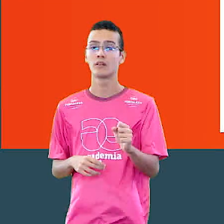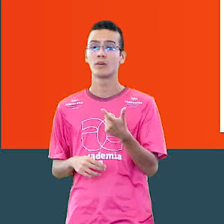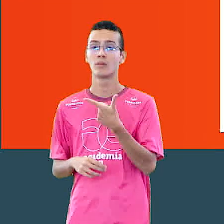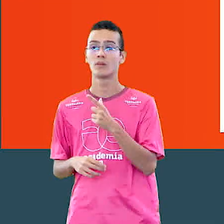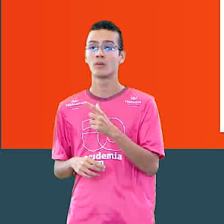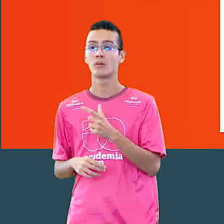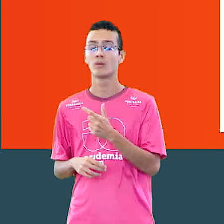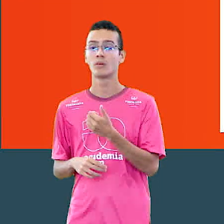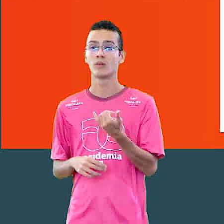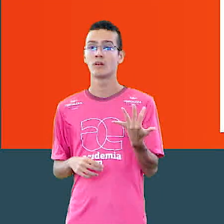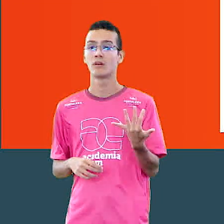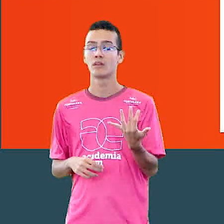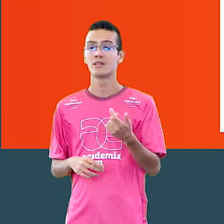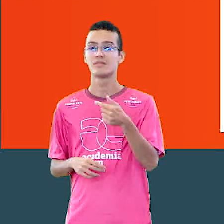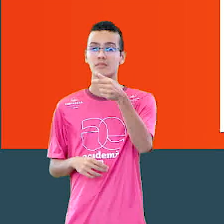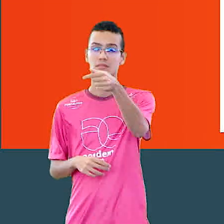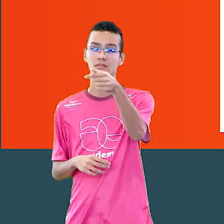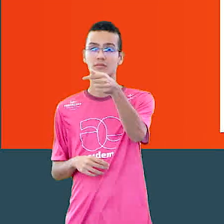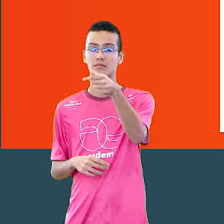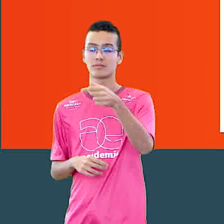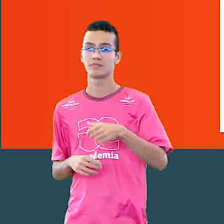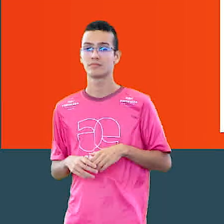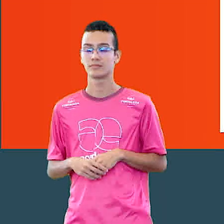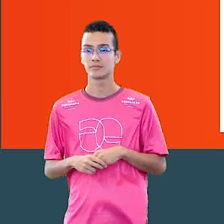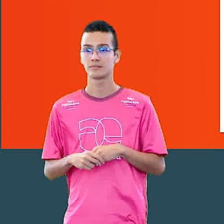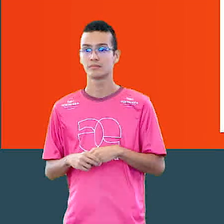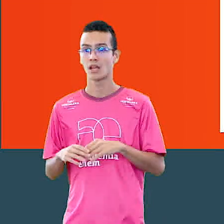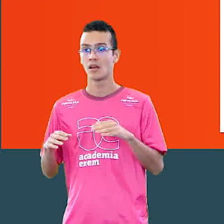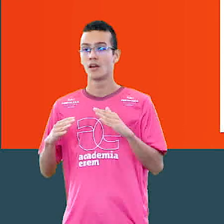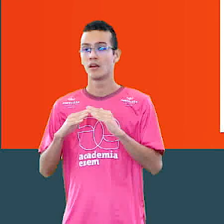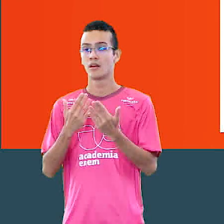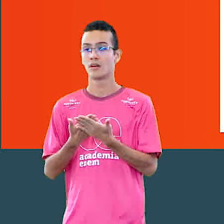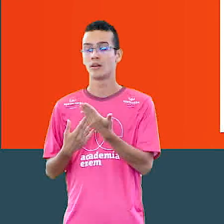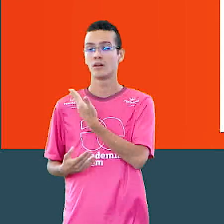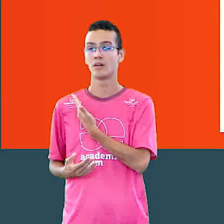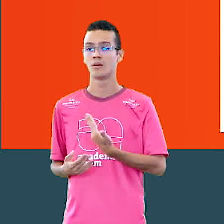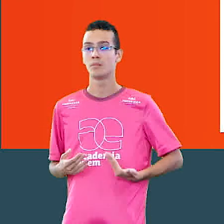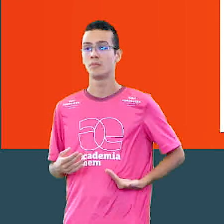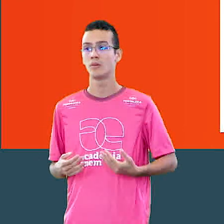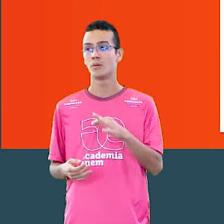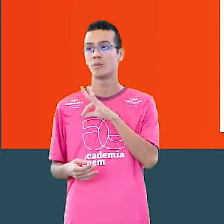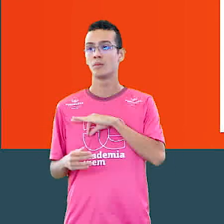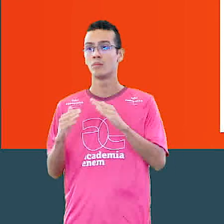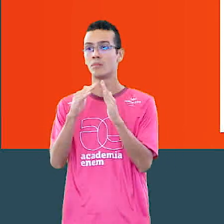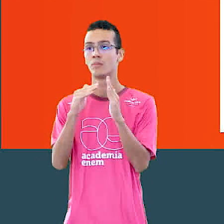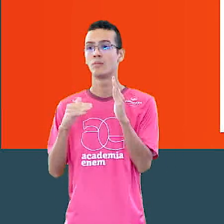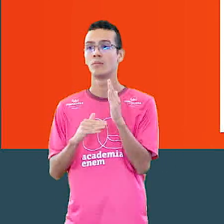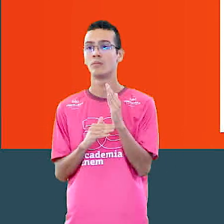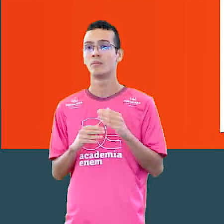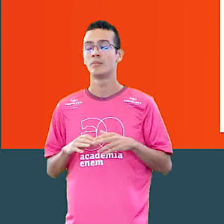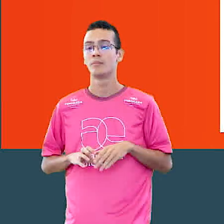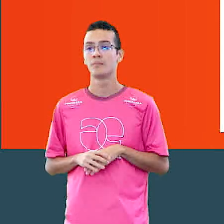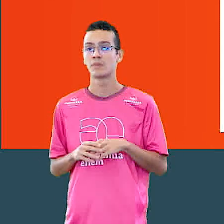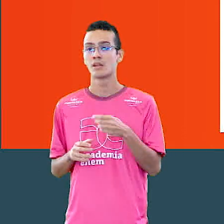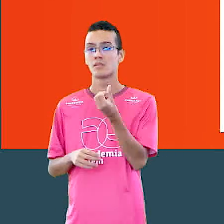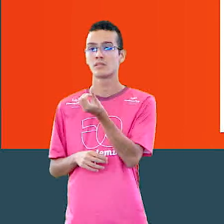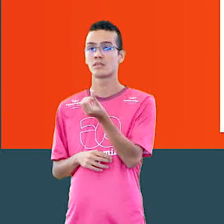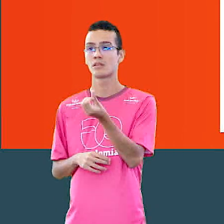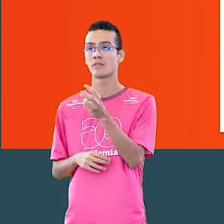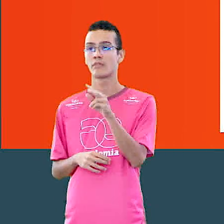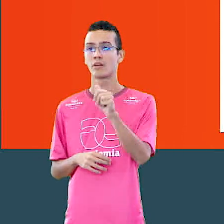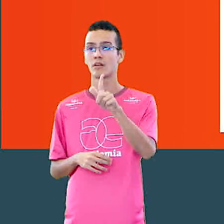7 vagas. Escola pública baixa renda. 6 vagas, quase a mesma